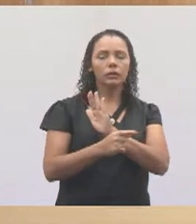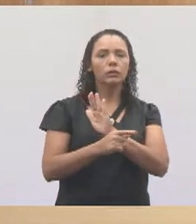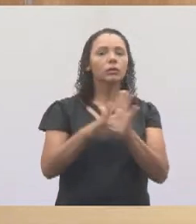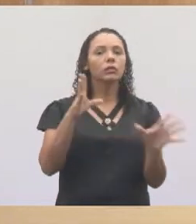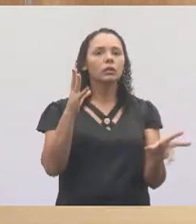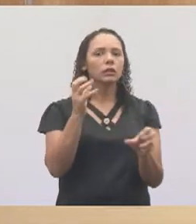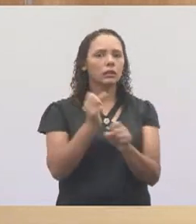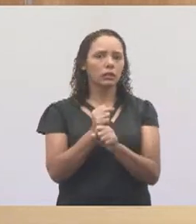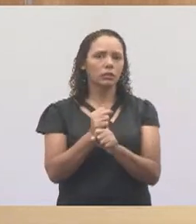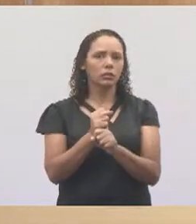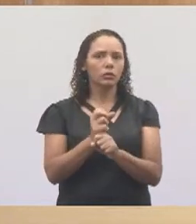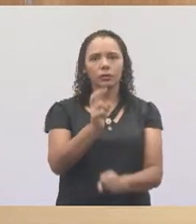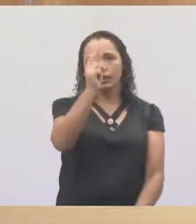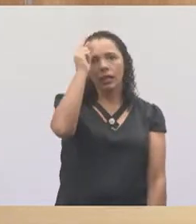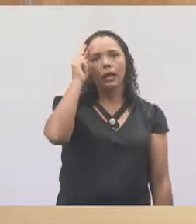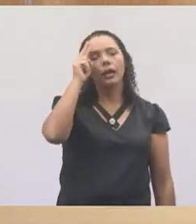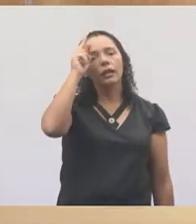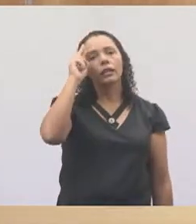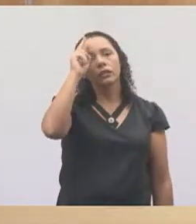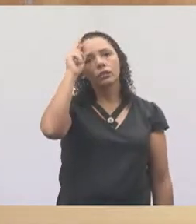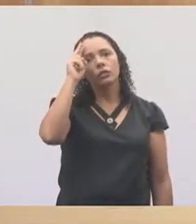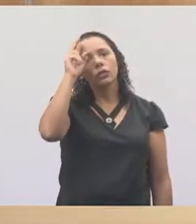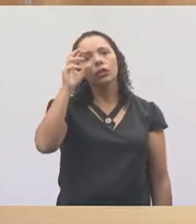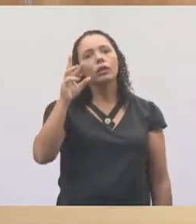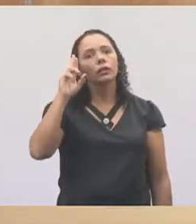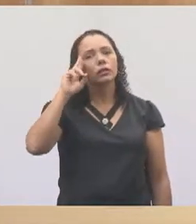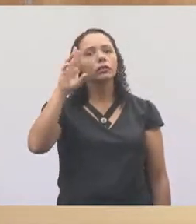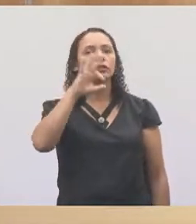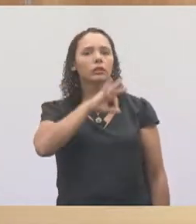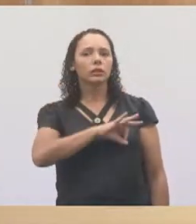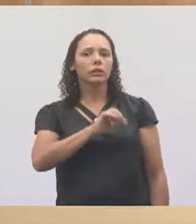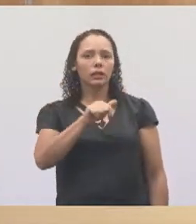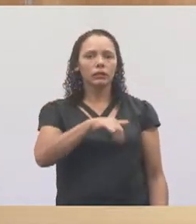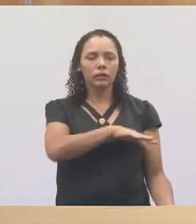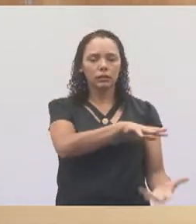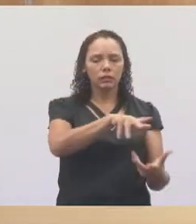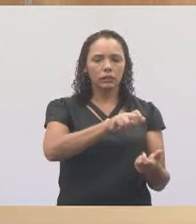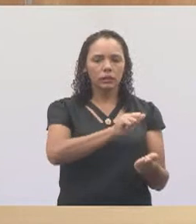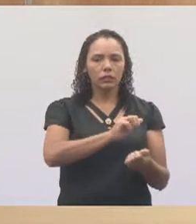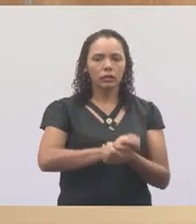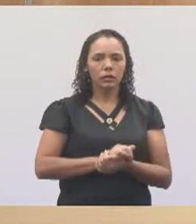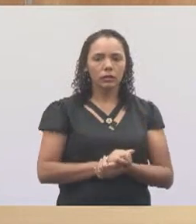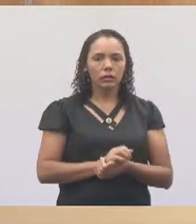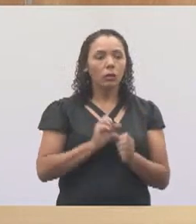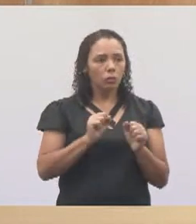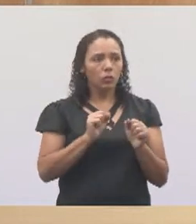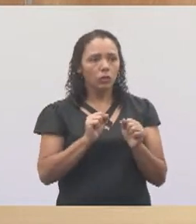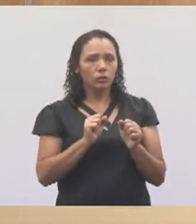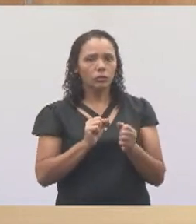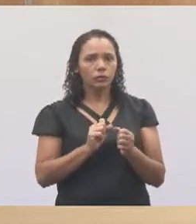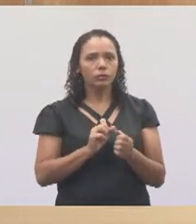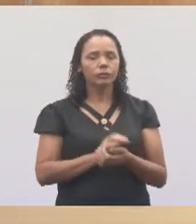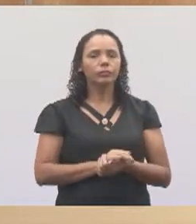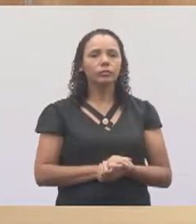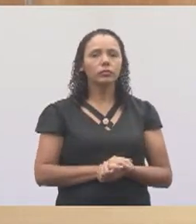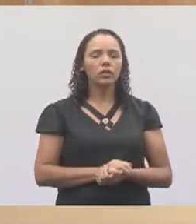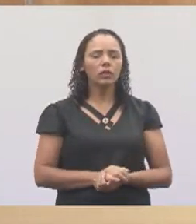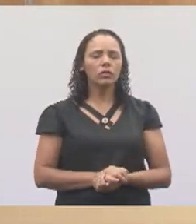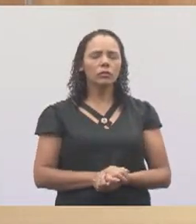resume a trajetória do Dr. Tales aqui na vida terrena. Se me permite, Timóteo: